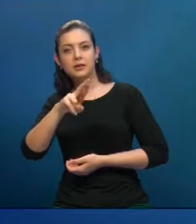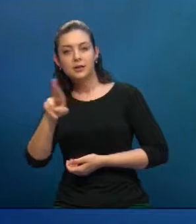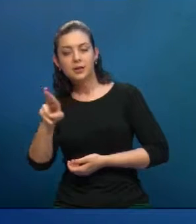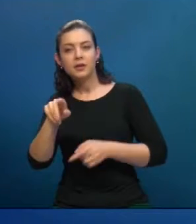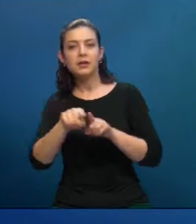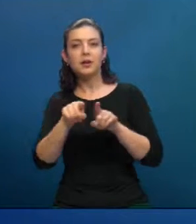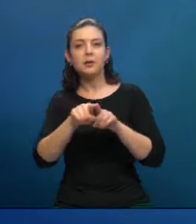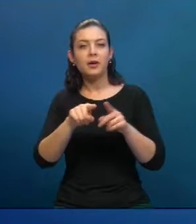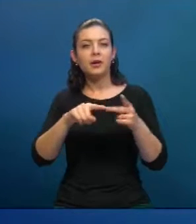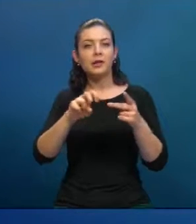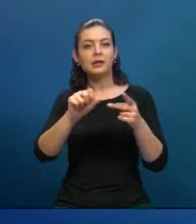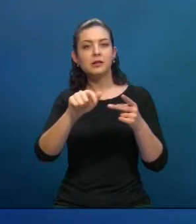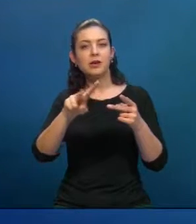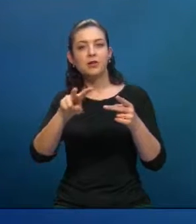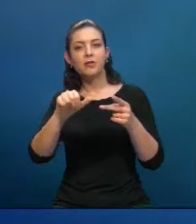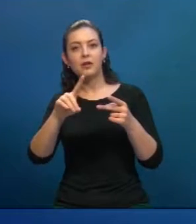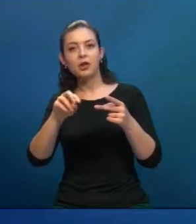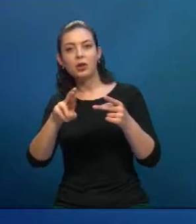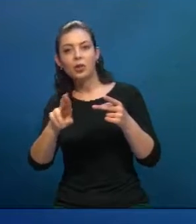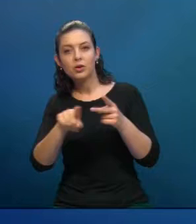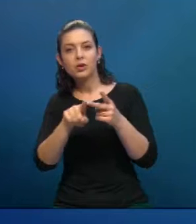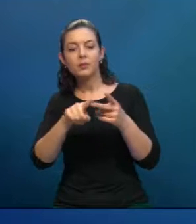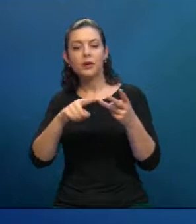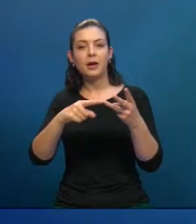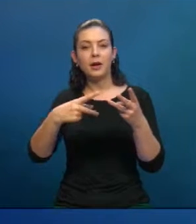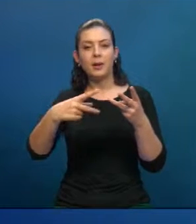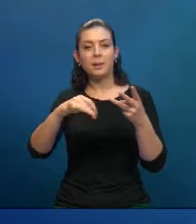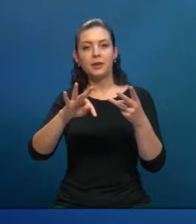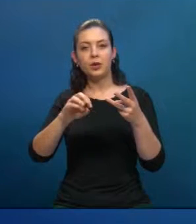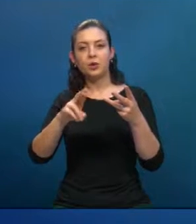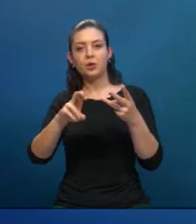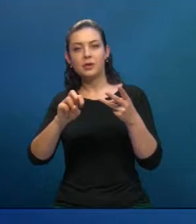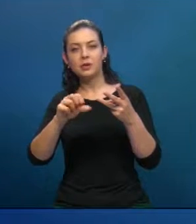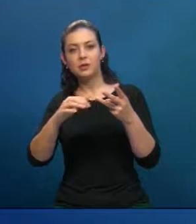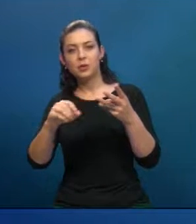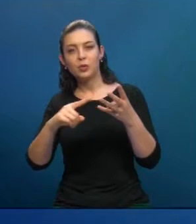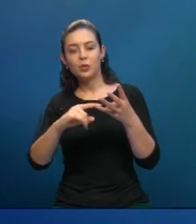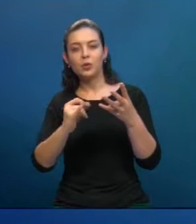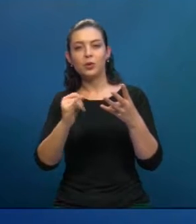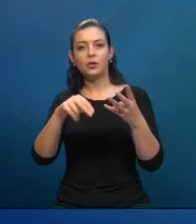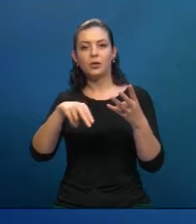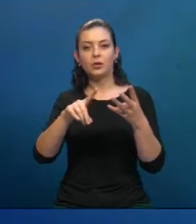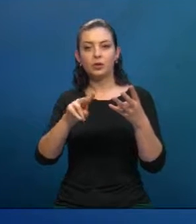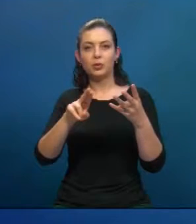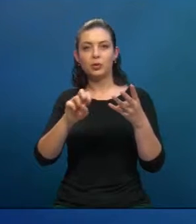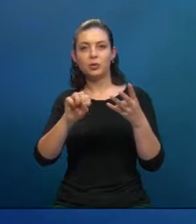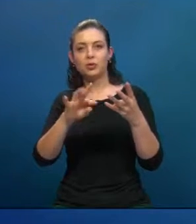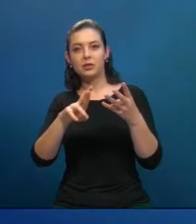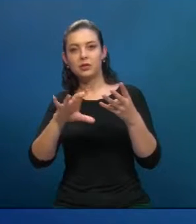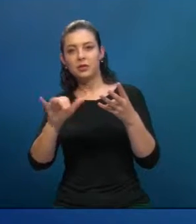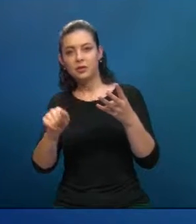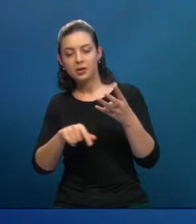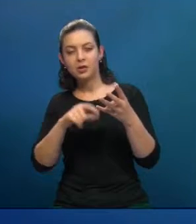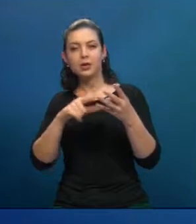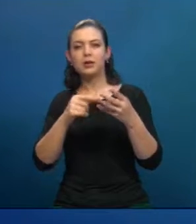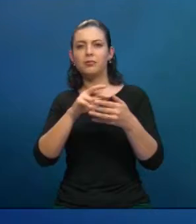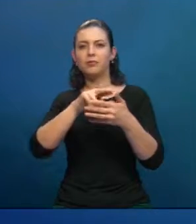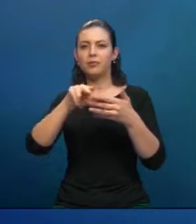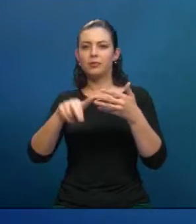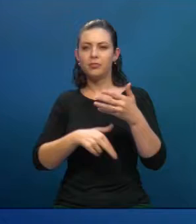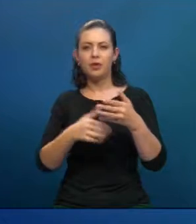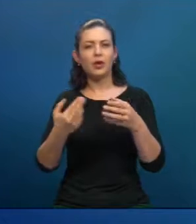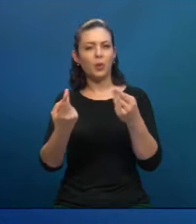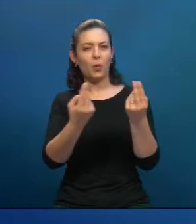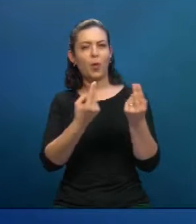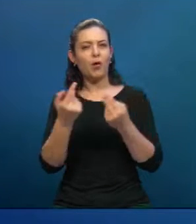cidade salvador no jardim pitoresco no jardim das indústrias assim como já enfrentou em outros bairros